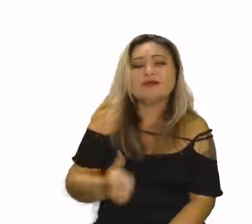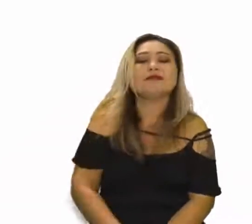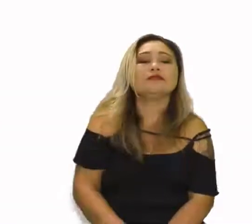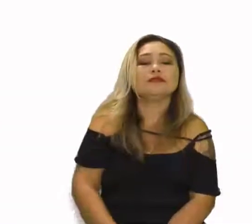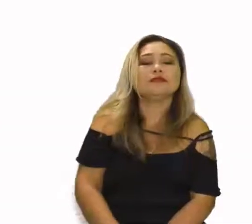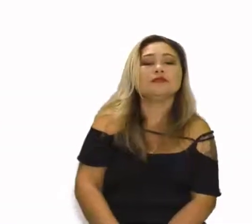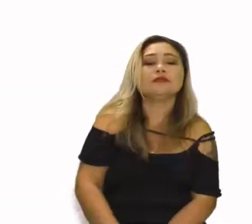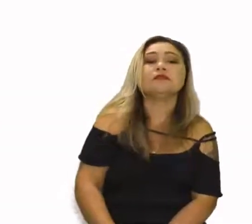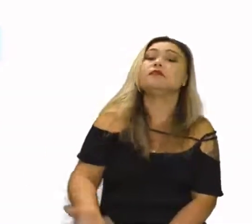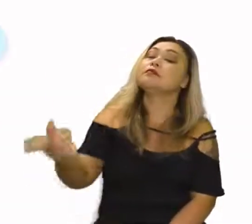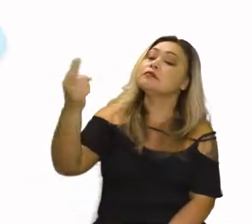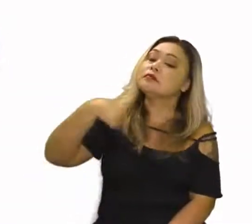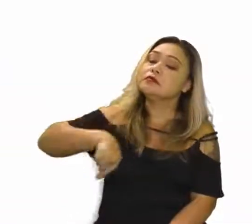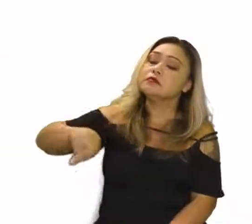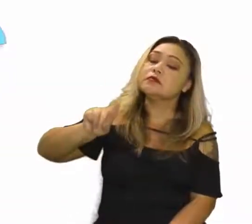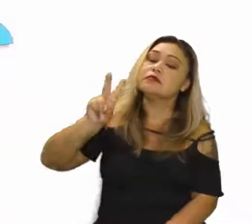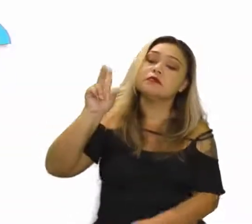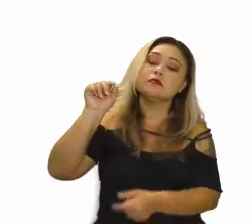Vamos!